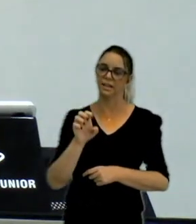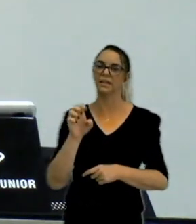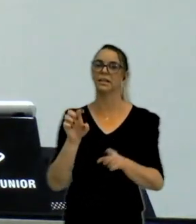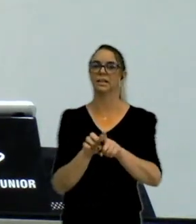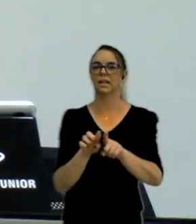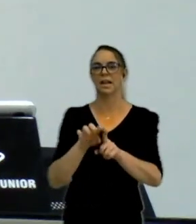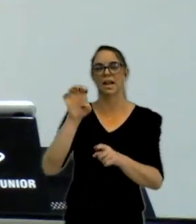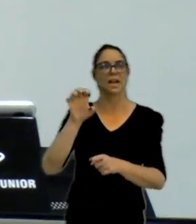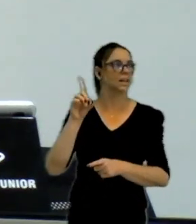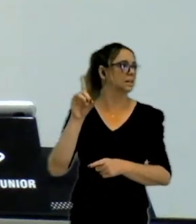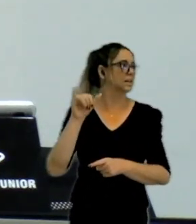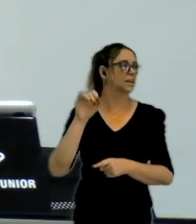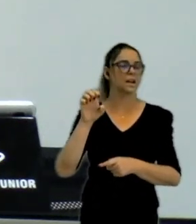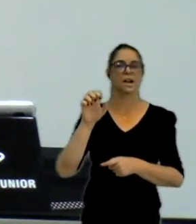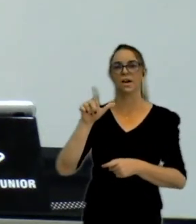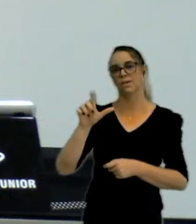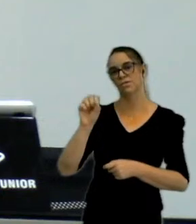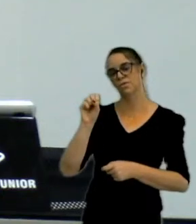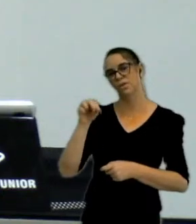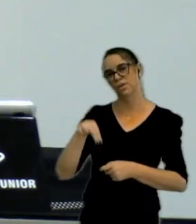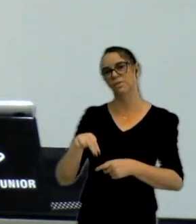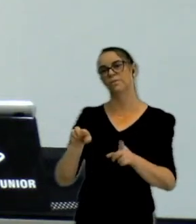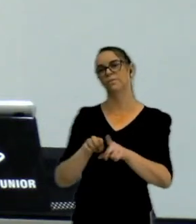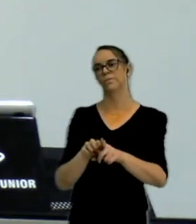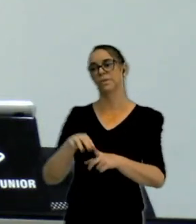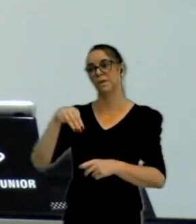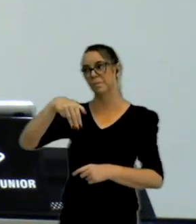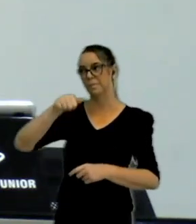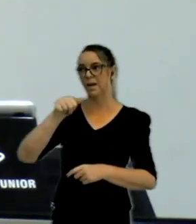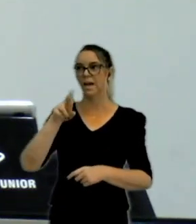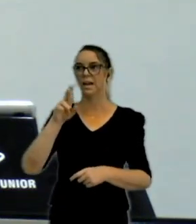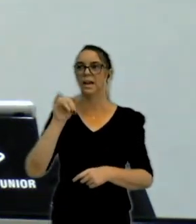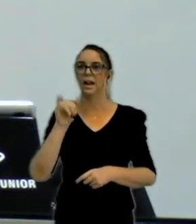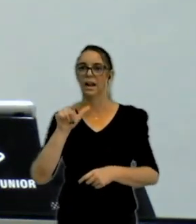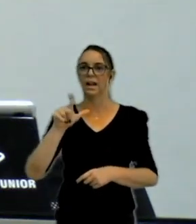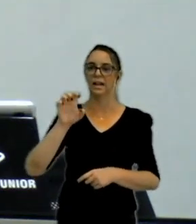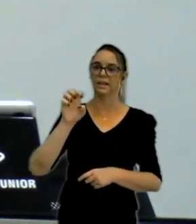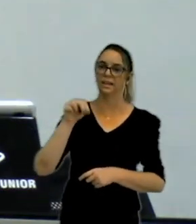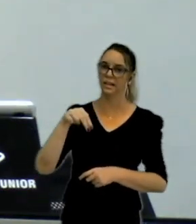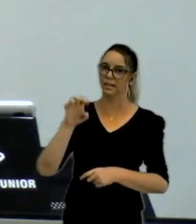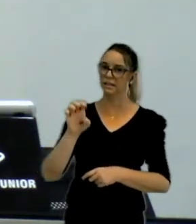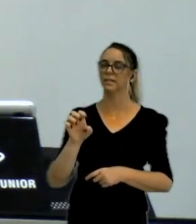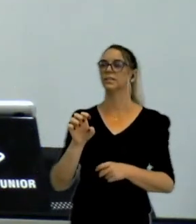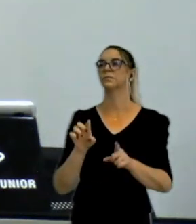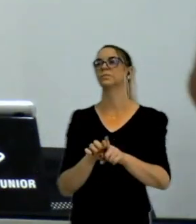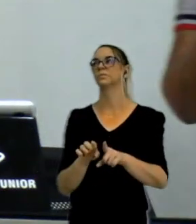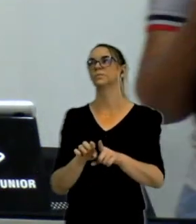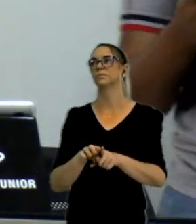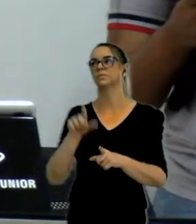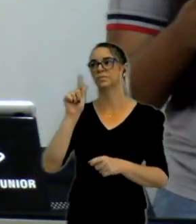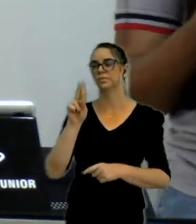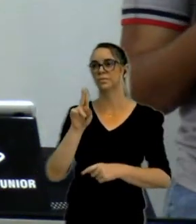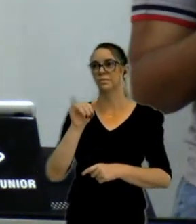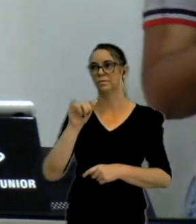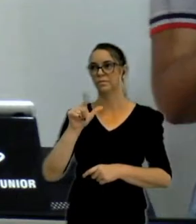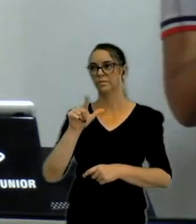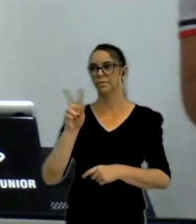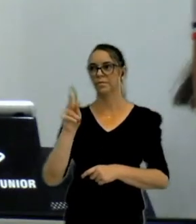Edielson Valério, Marilene Cândido, professora, Guilherme